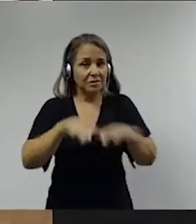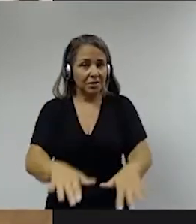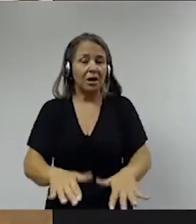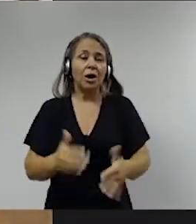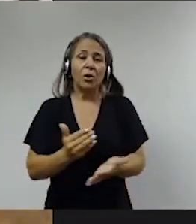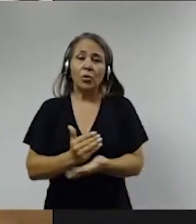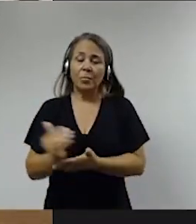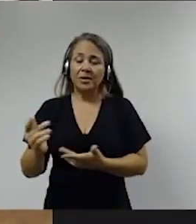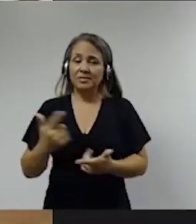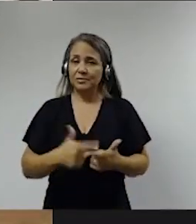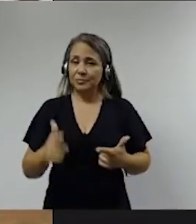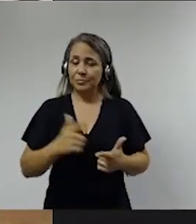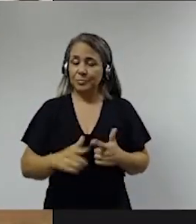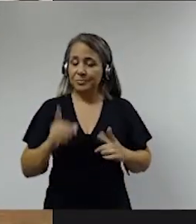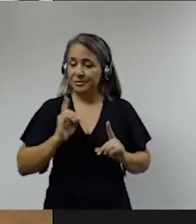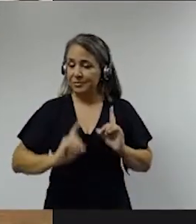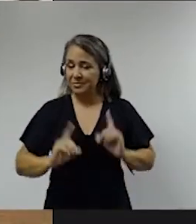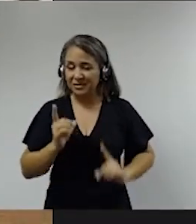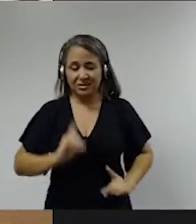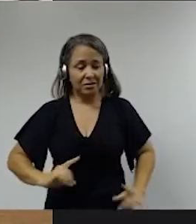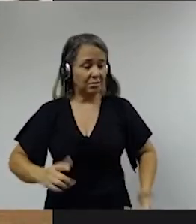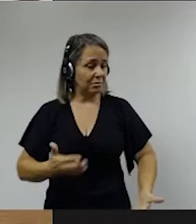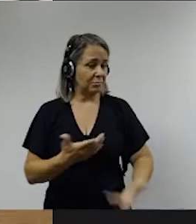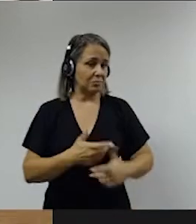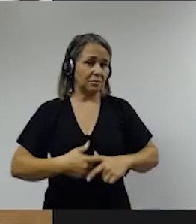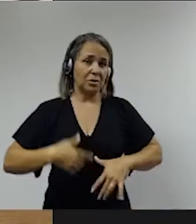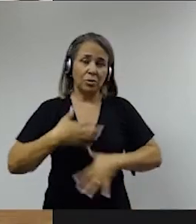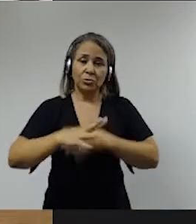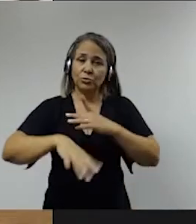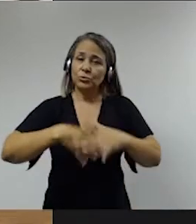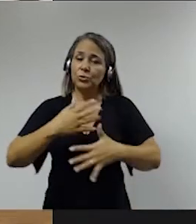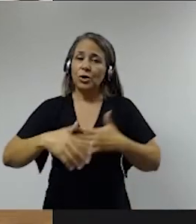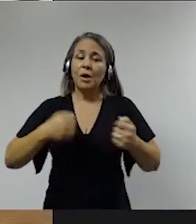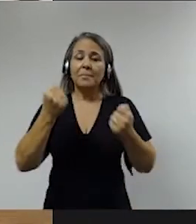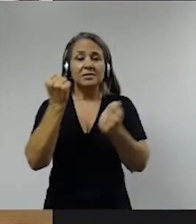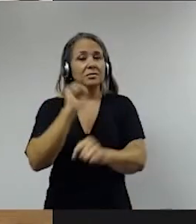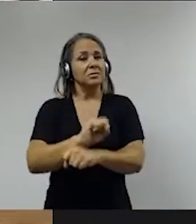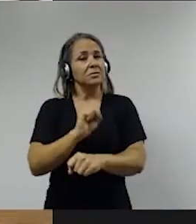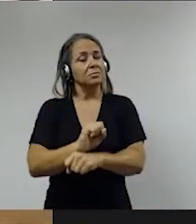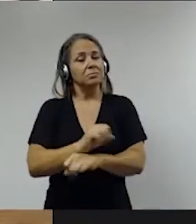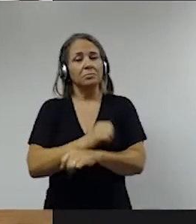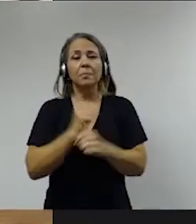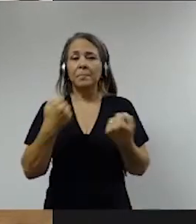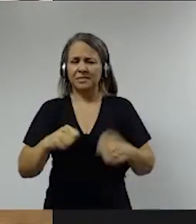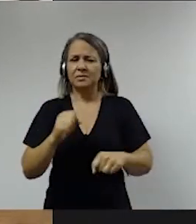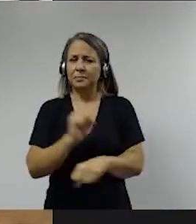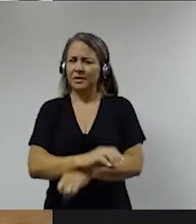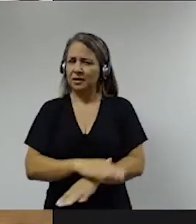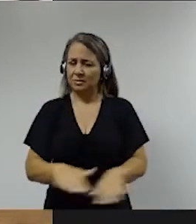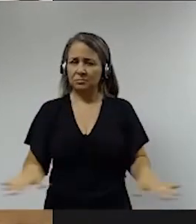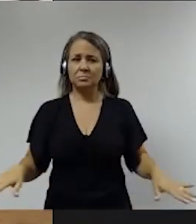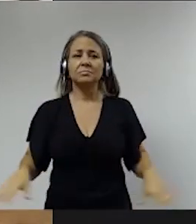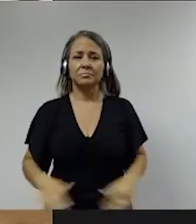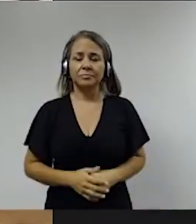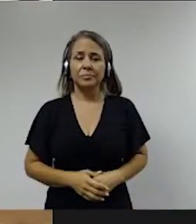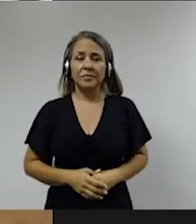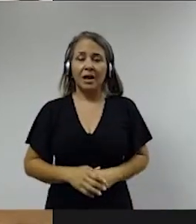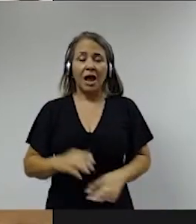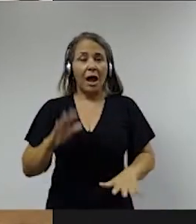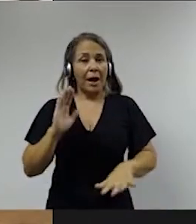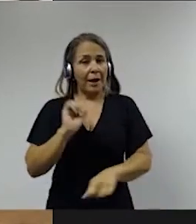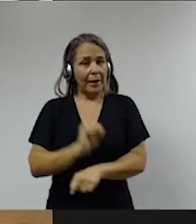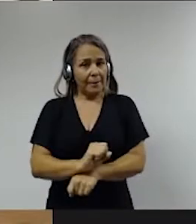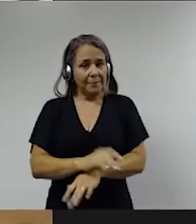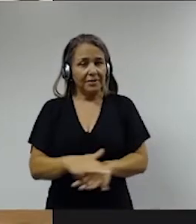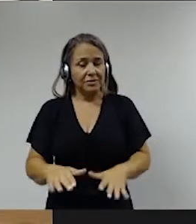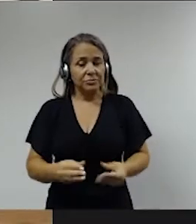uma depressão e uma recessão, entrando num ciclo muito ruim. É preciso quebrar esse ciclo. Então, quebrando esse ciclo, primeiro,